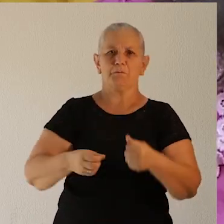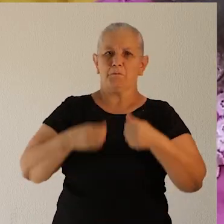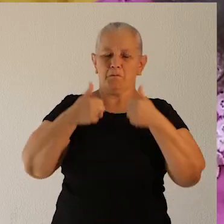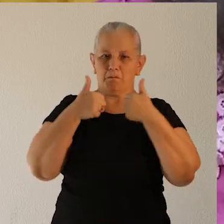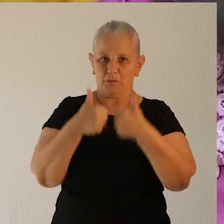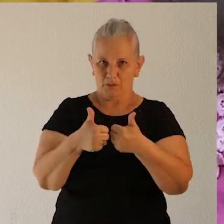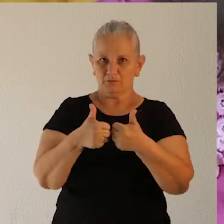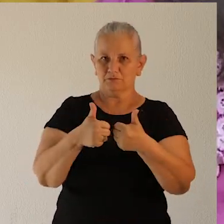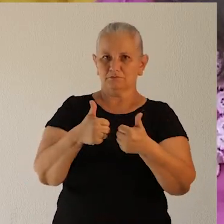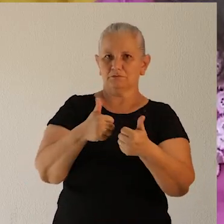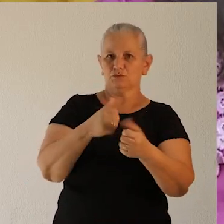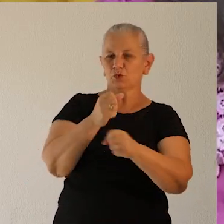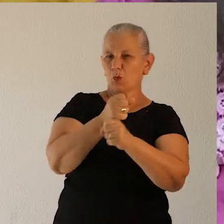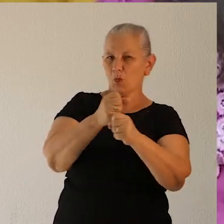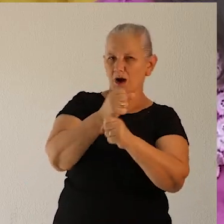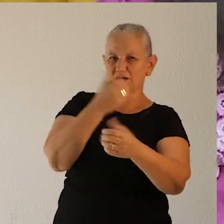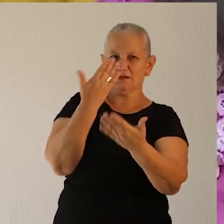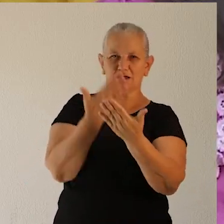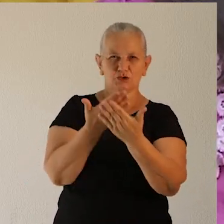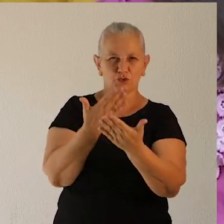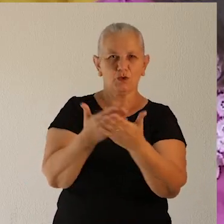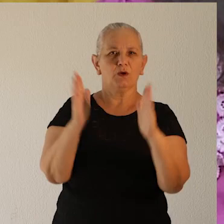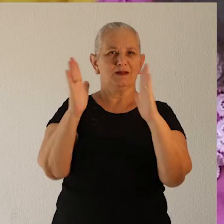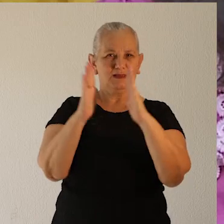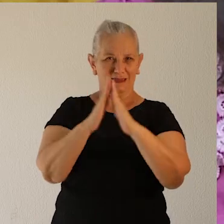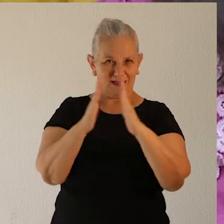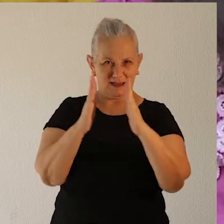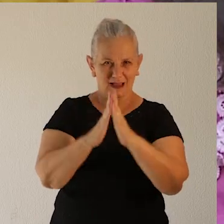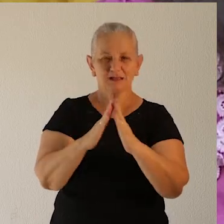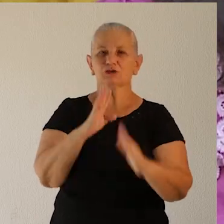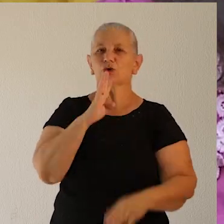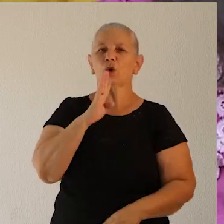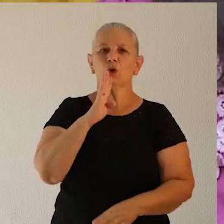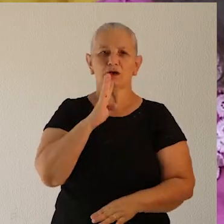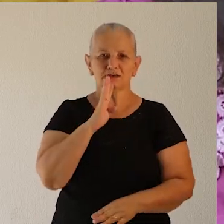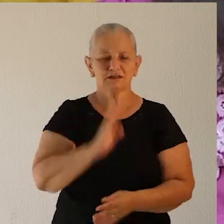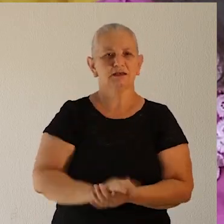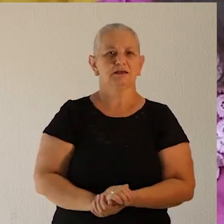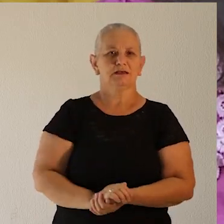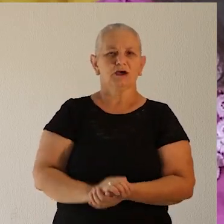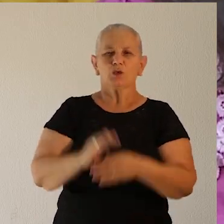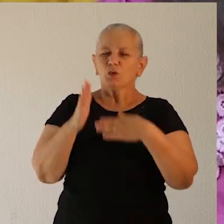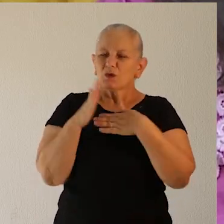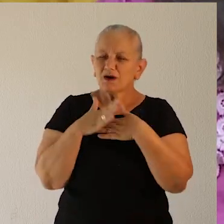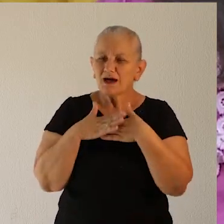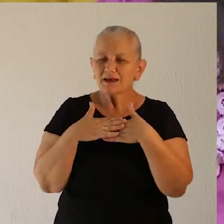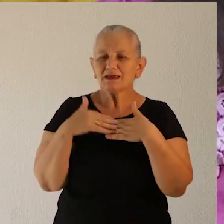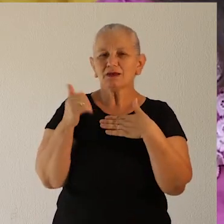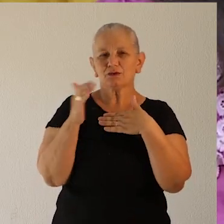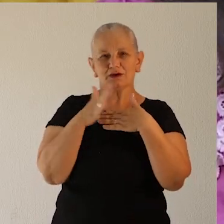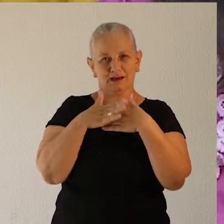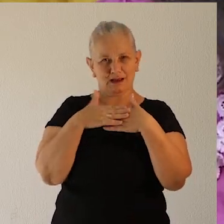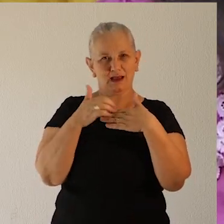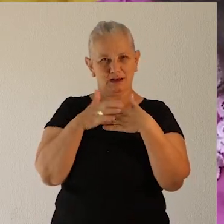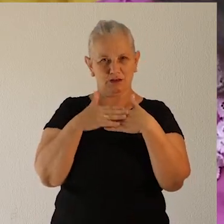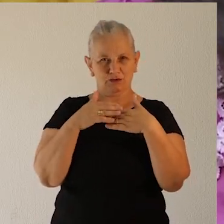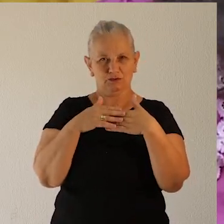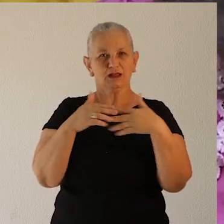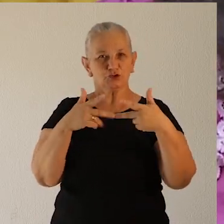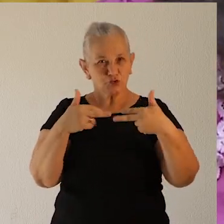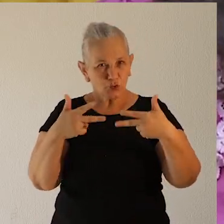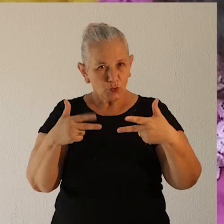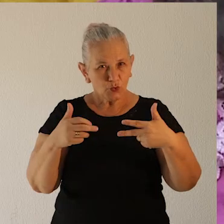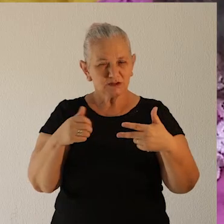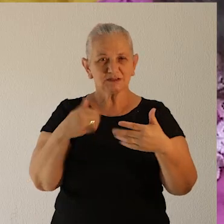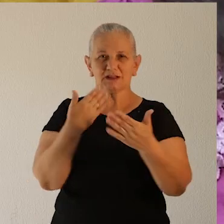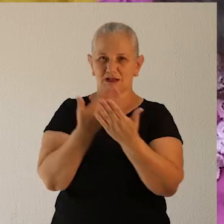ano, na escola ou em casa... Eduardo gesticula com as mãos, representando o que está lendo. Nosso material escolar, né?